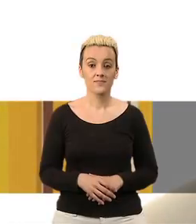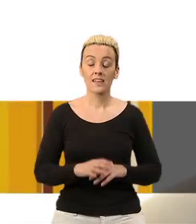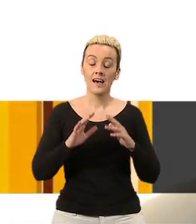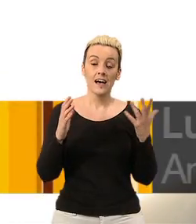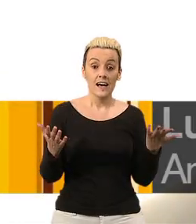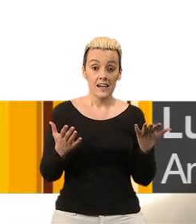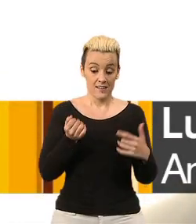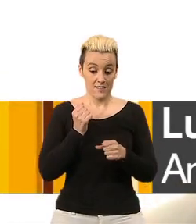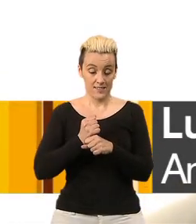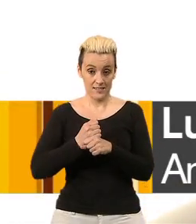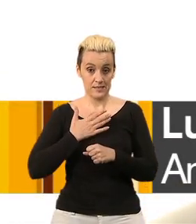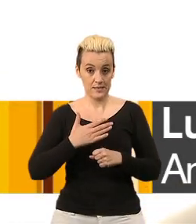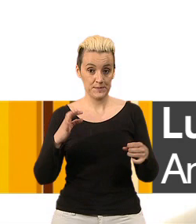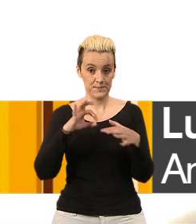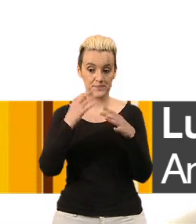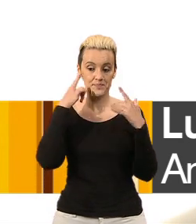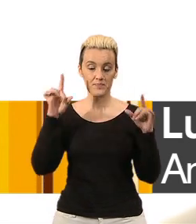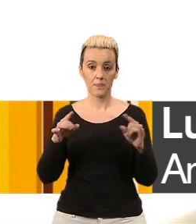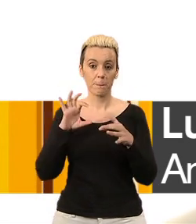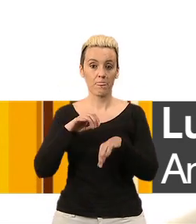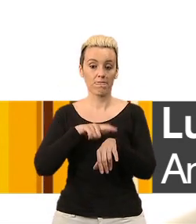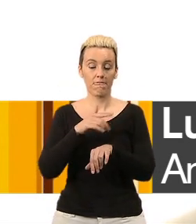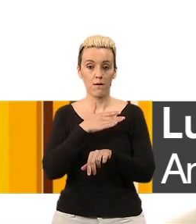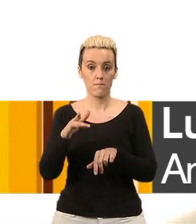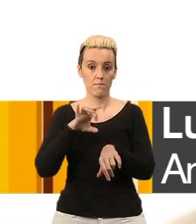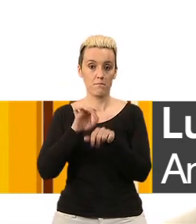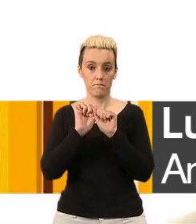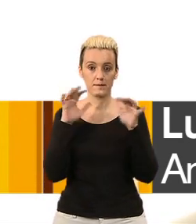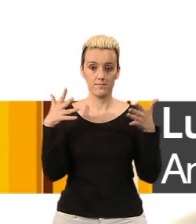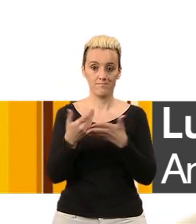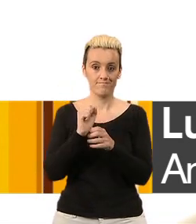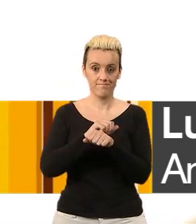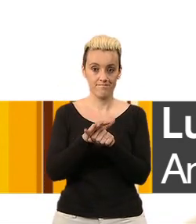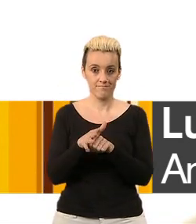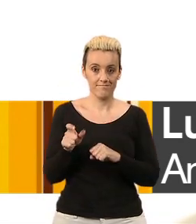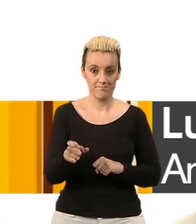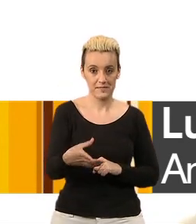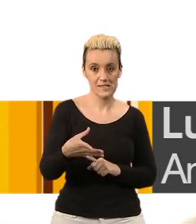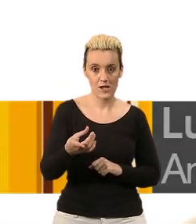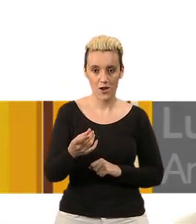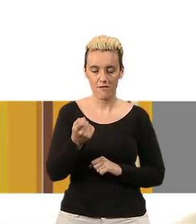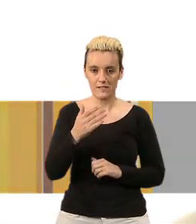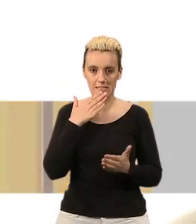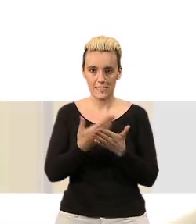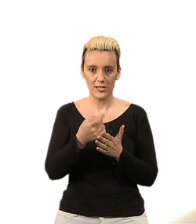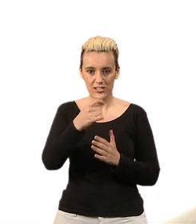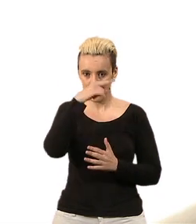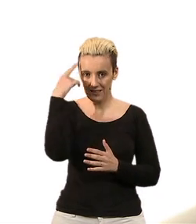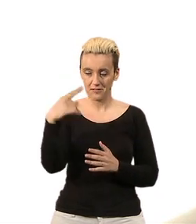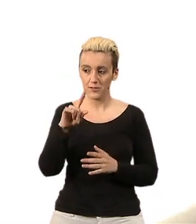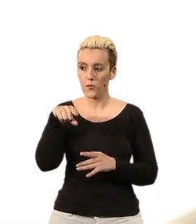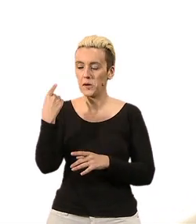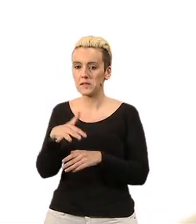Bem, ser músico em tempos de pandemia de Covid-19 é um bocadinho mais difícil do que em